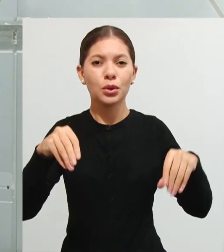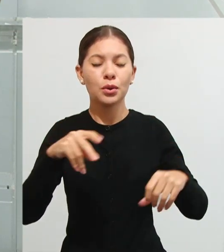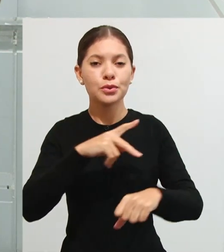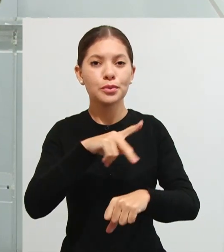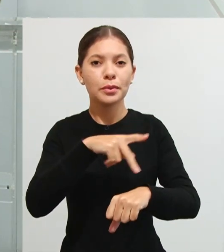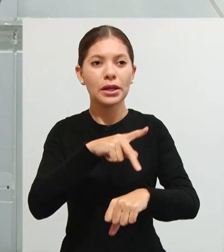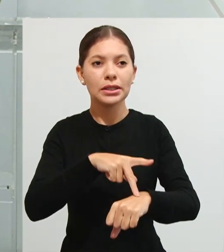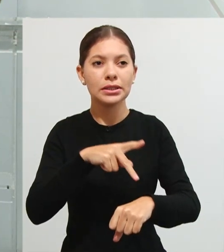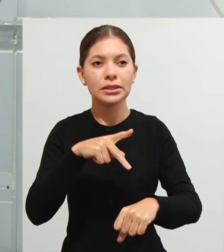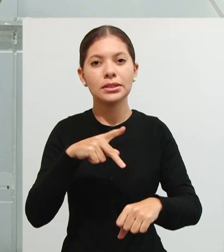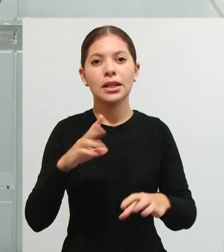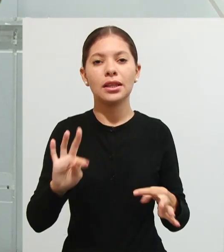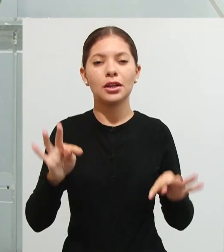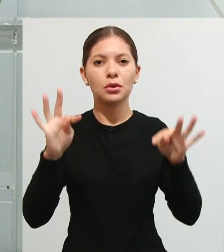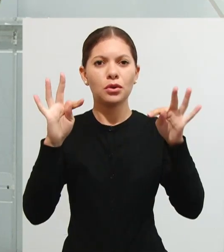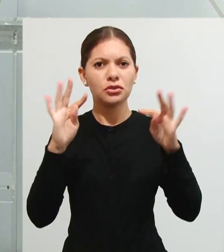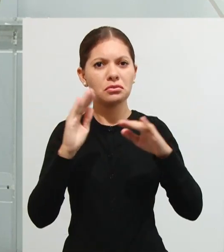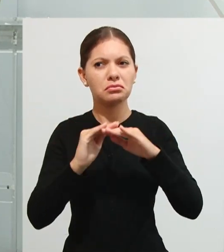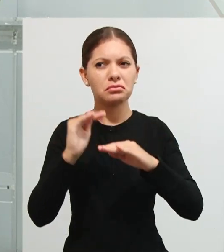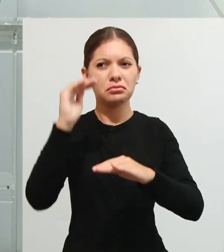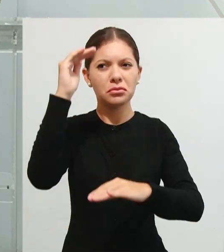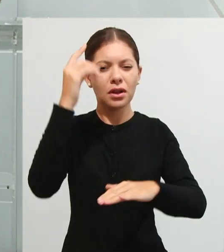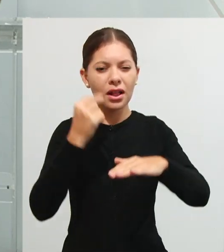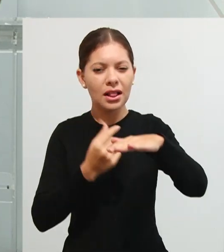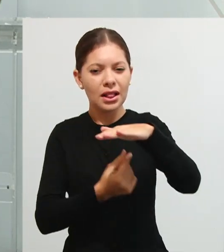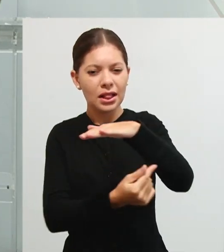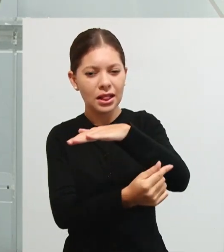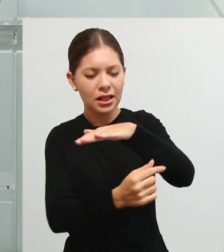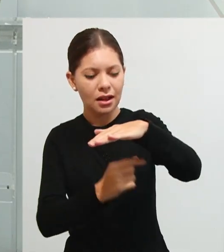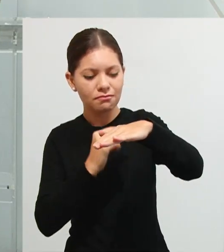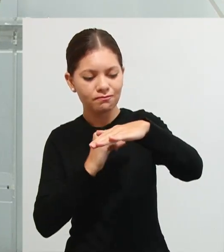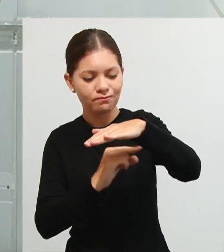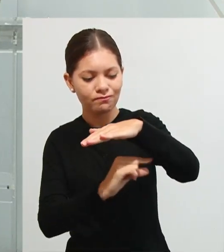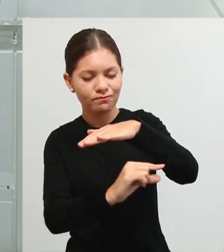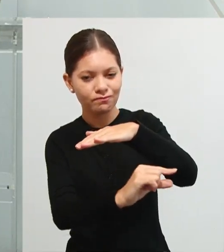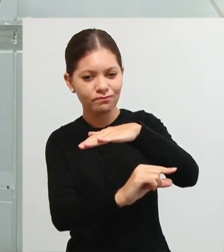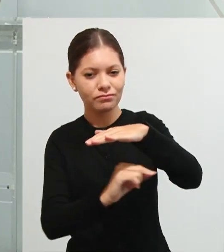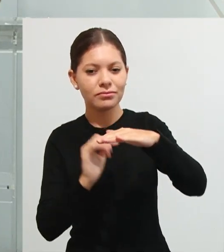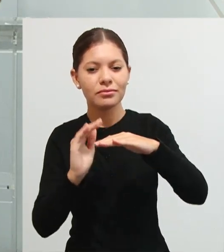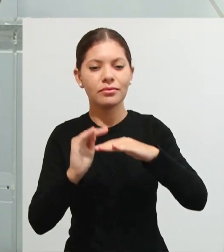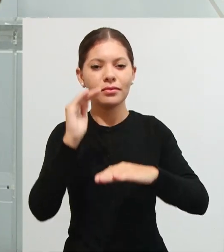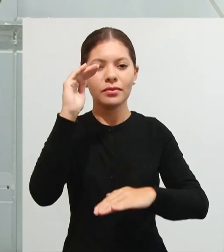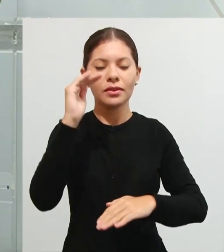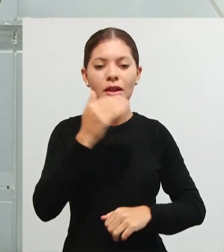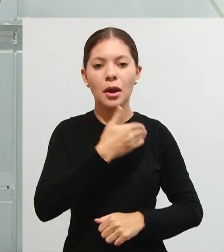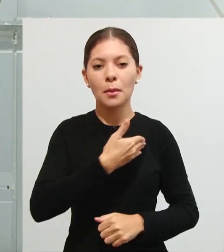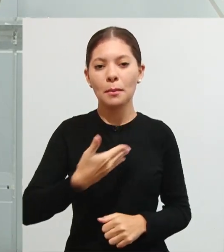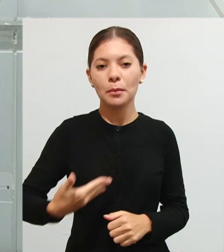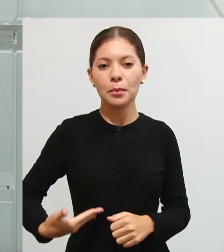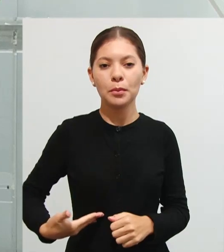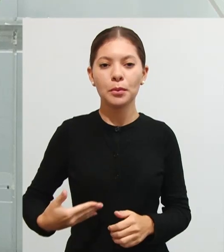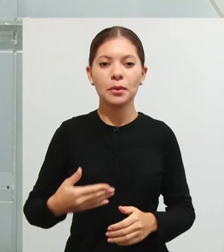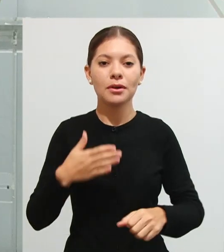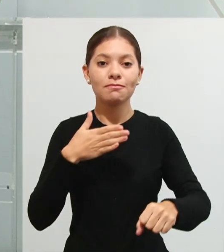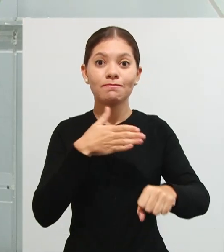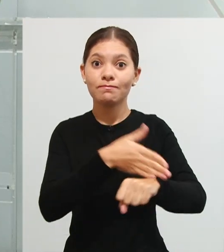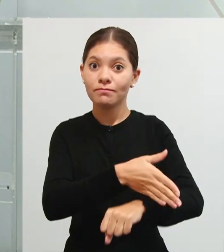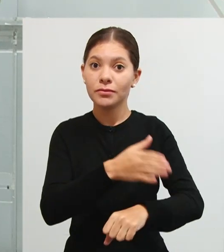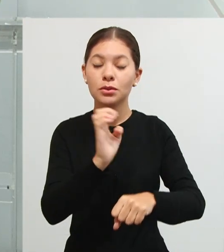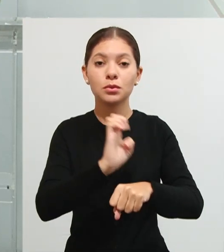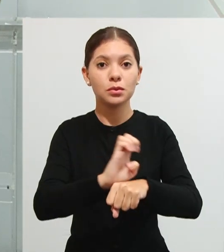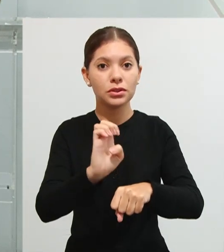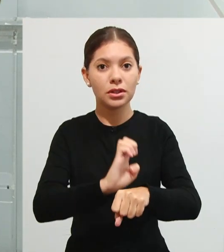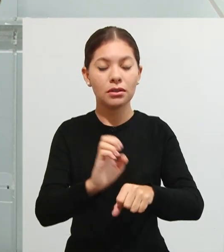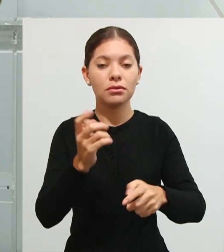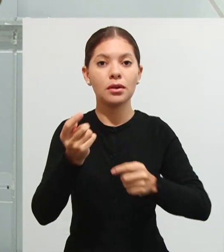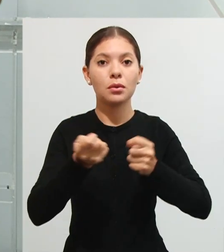com altíssimos investimentos do Estado, altíssimos investimentos públicos, severa intervenção do Estado na